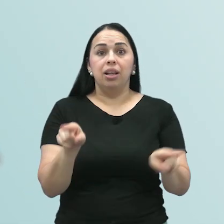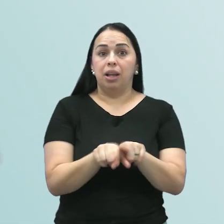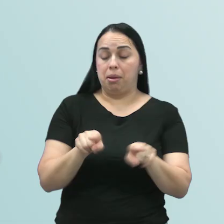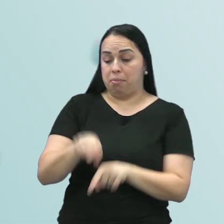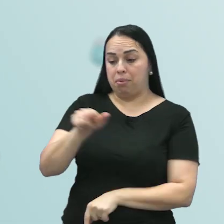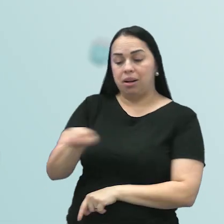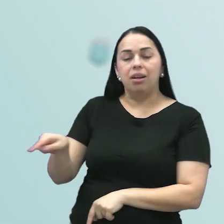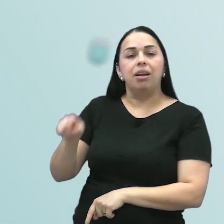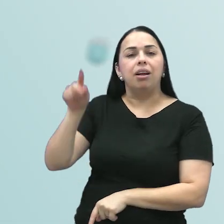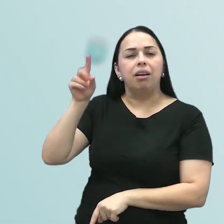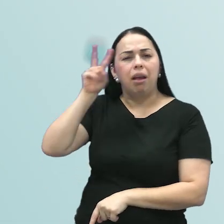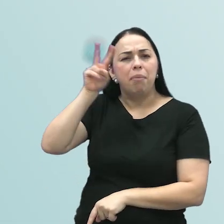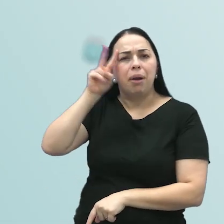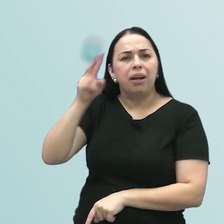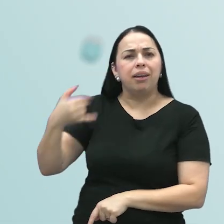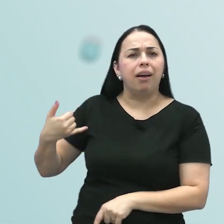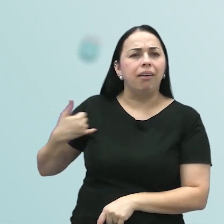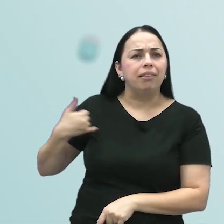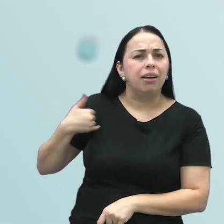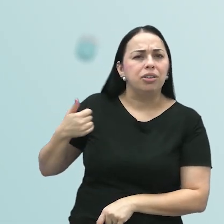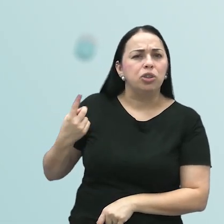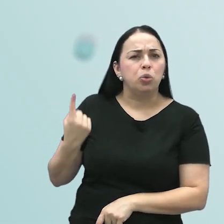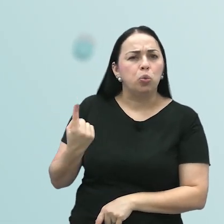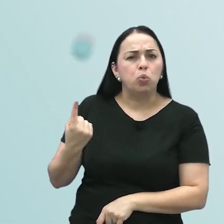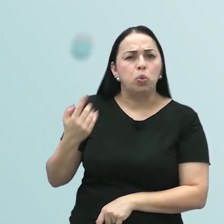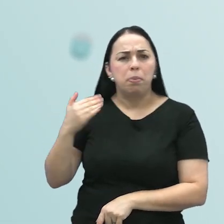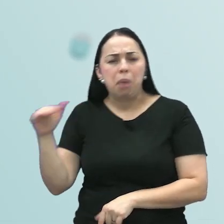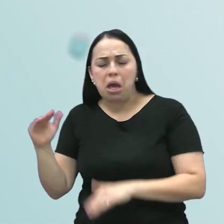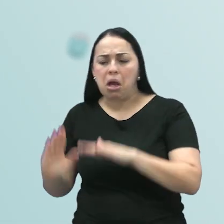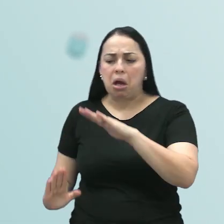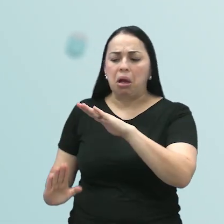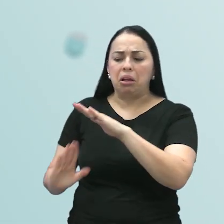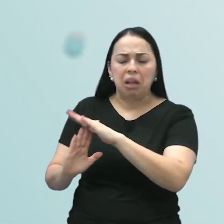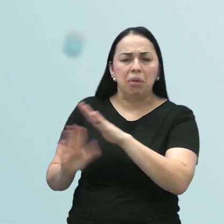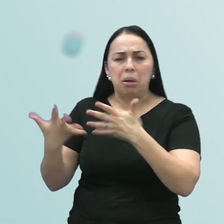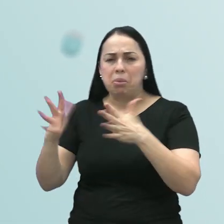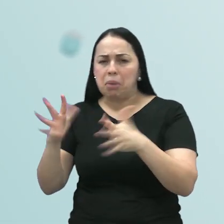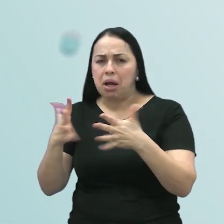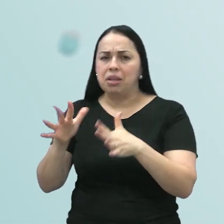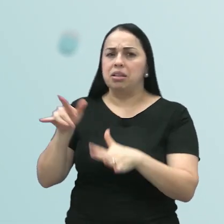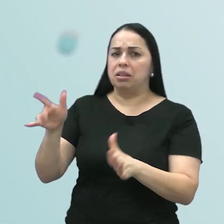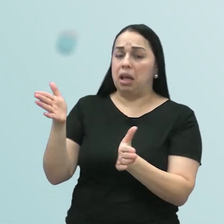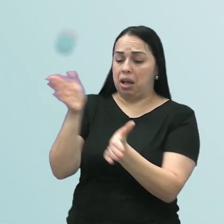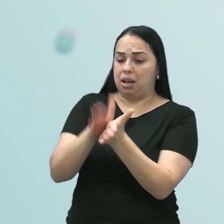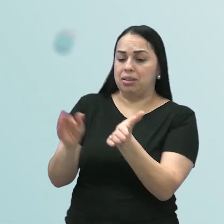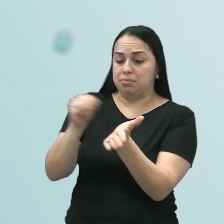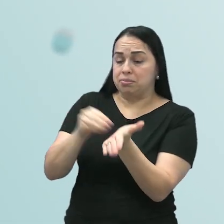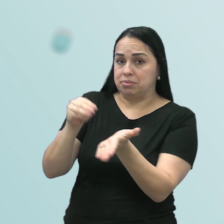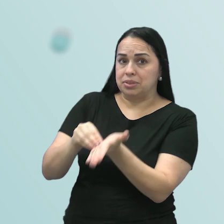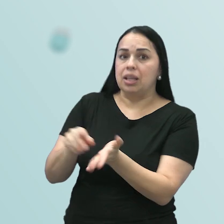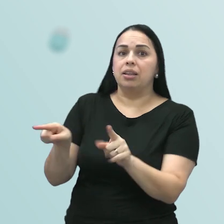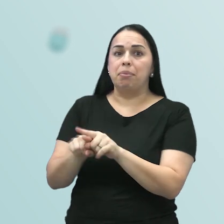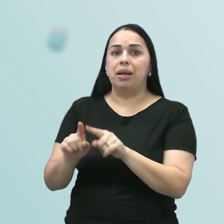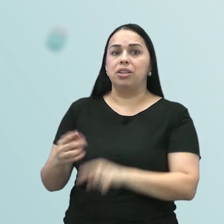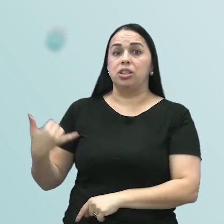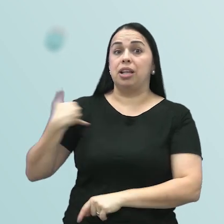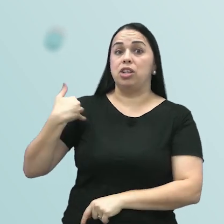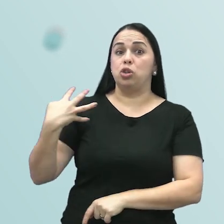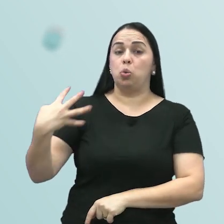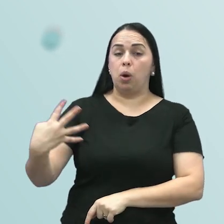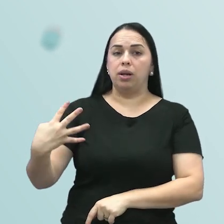filhos que pelo menos até 1 ano e meio é muito fácil de lembrar, temos a carteirinha de vacinação dos nossos filhos, mas também com 4 anos